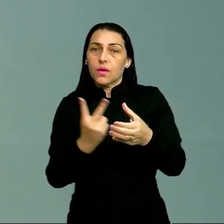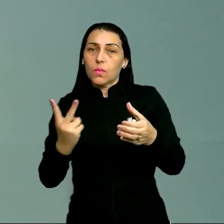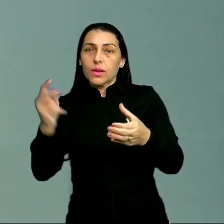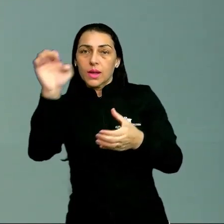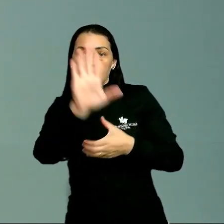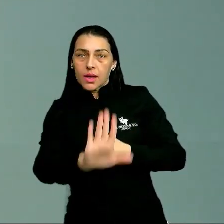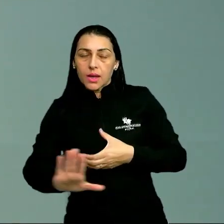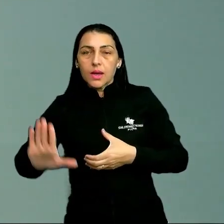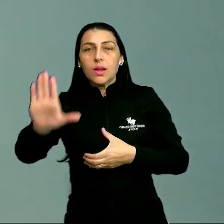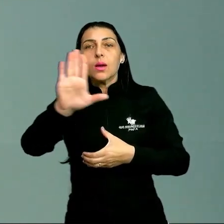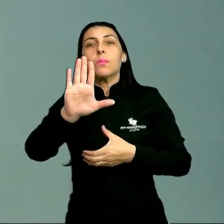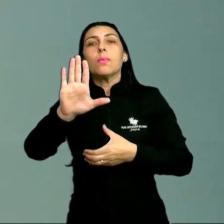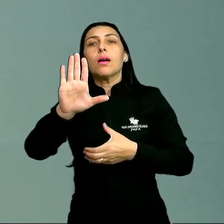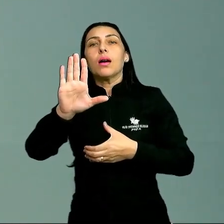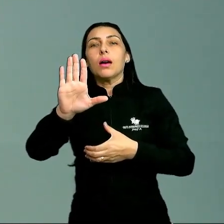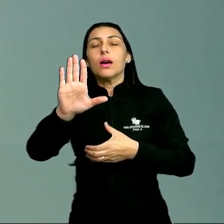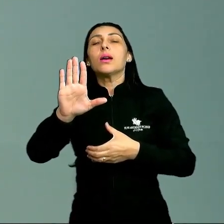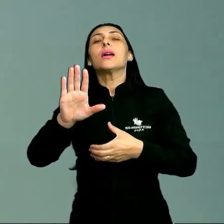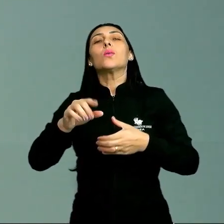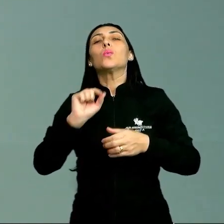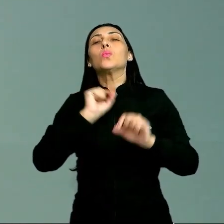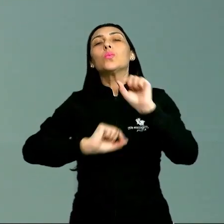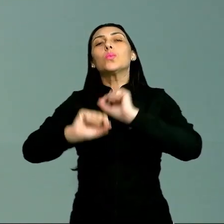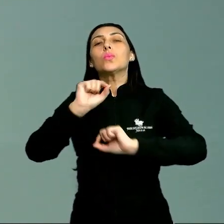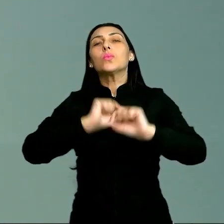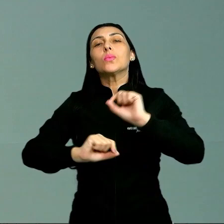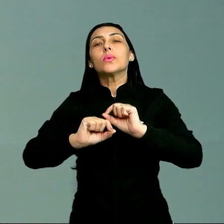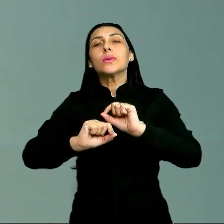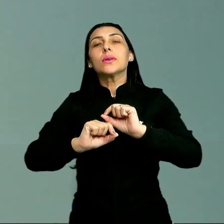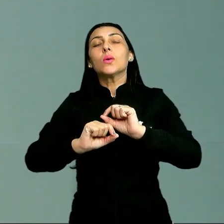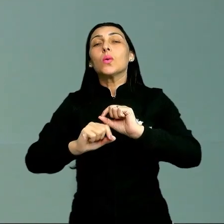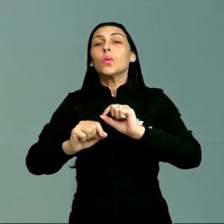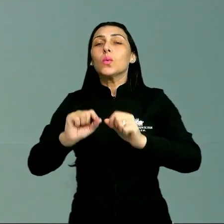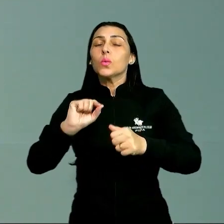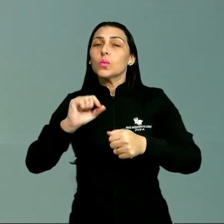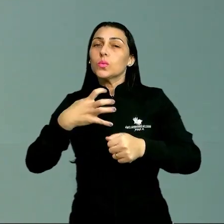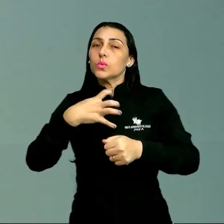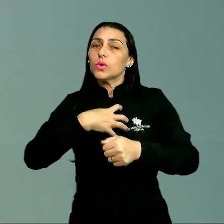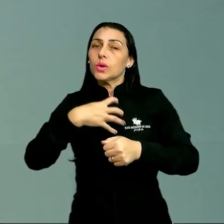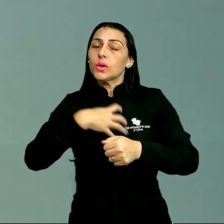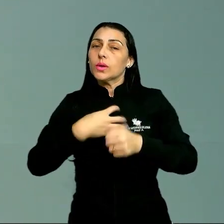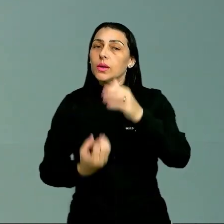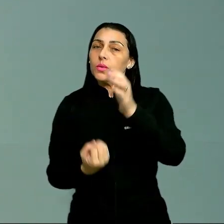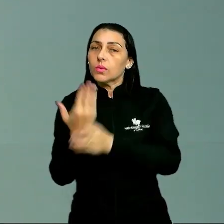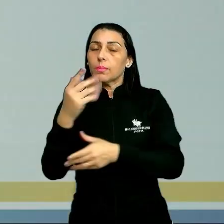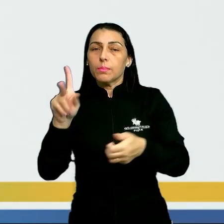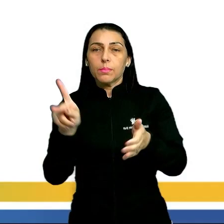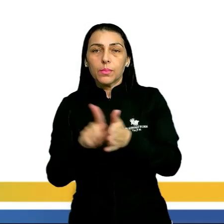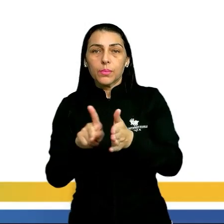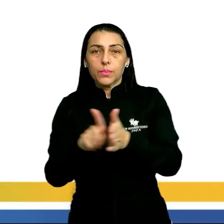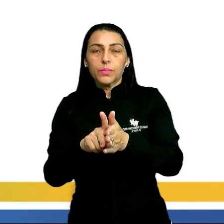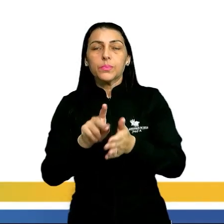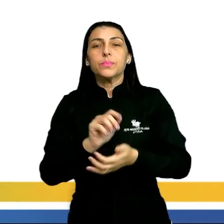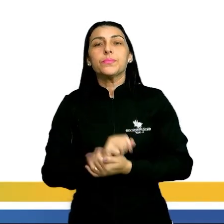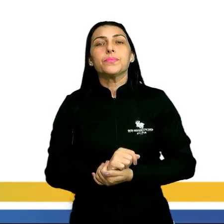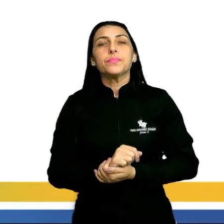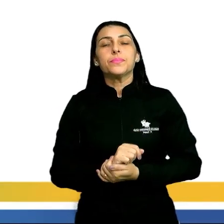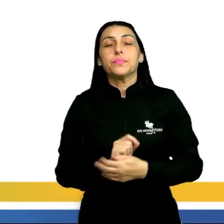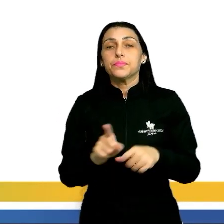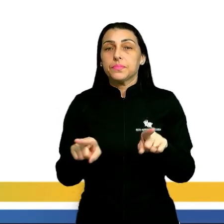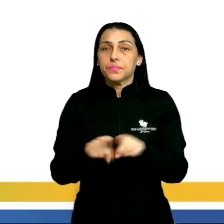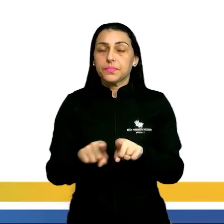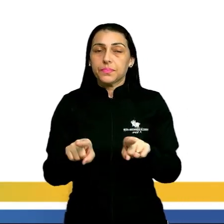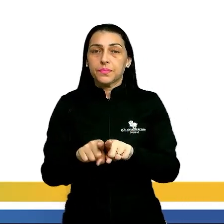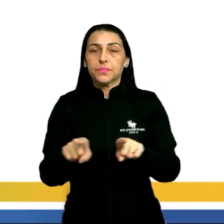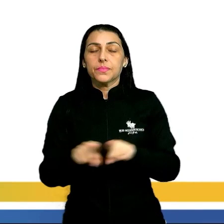europeia, expressionista, levando em consideração aspectos ali da sua produção, tá? Além